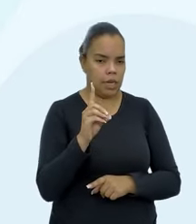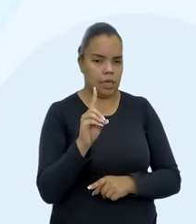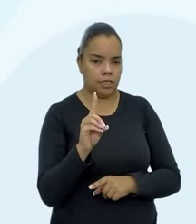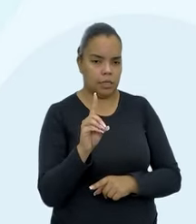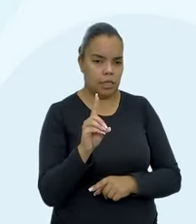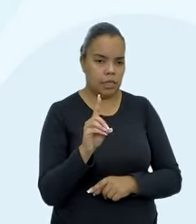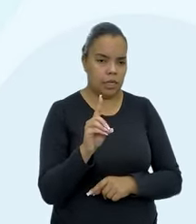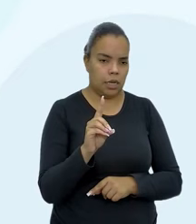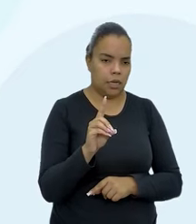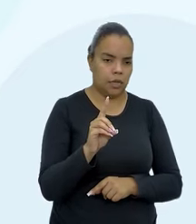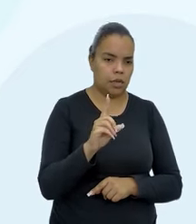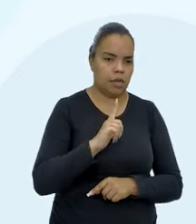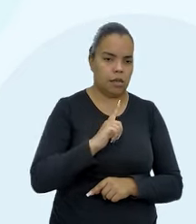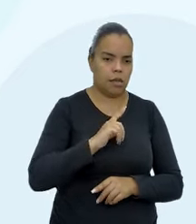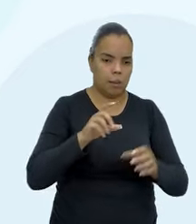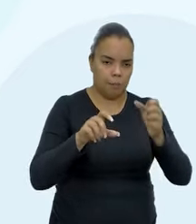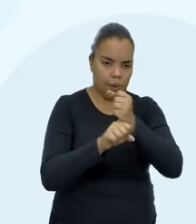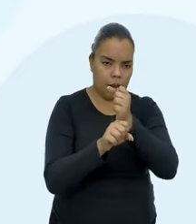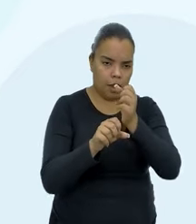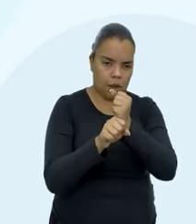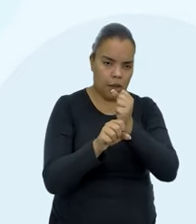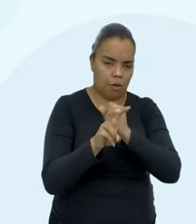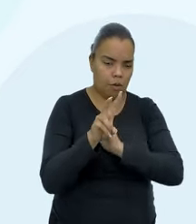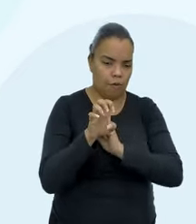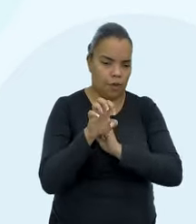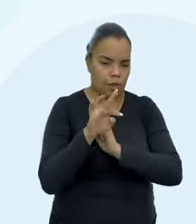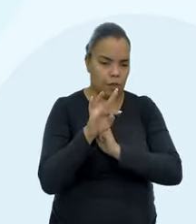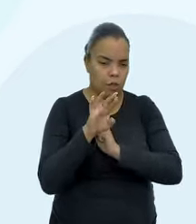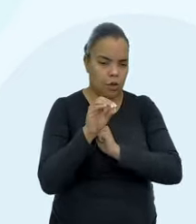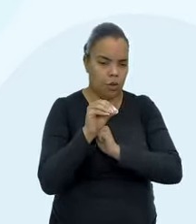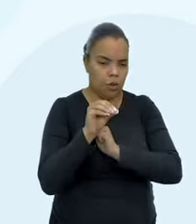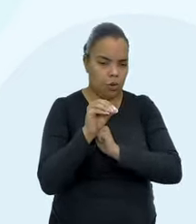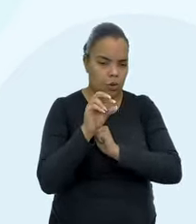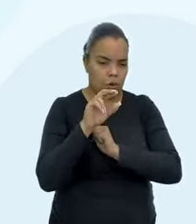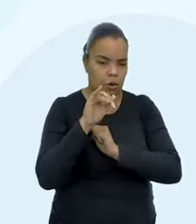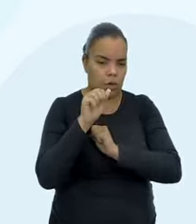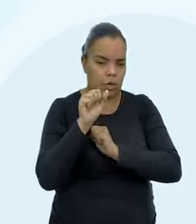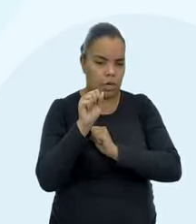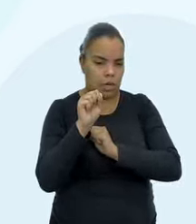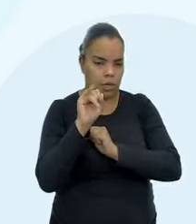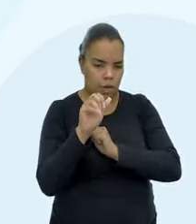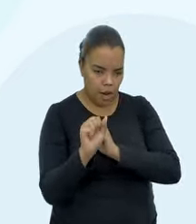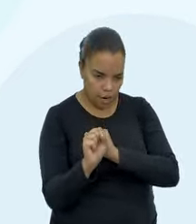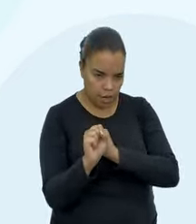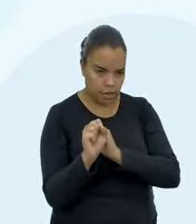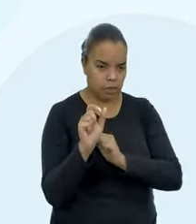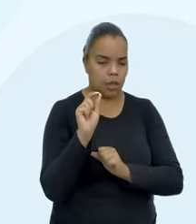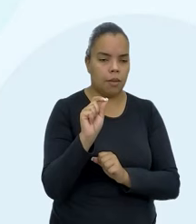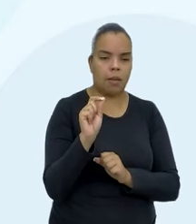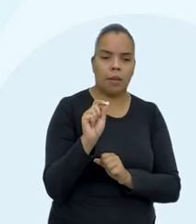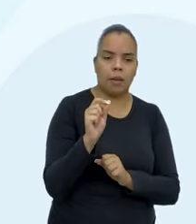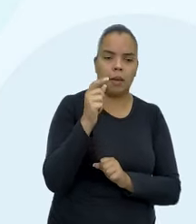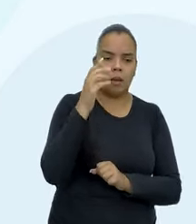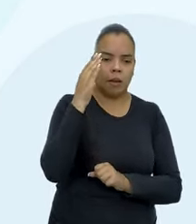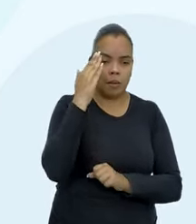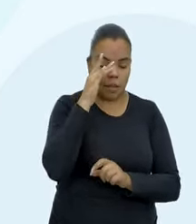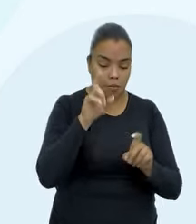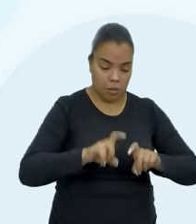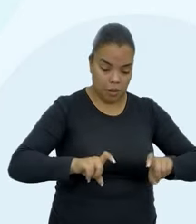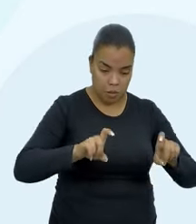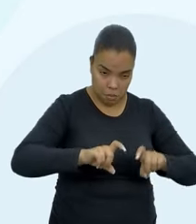conseguiu trabalhar a parte de cálculos vetoriais né trabalho aos vetores muito importante principalmente na